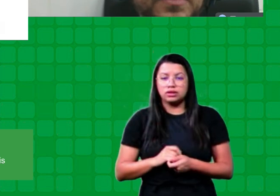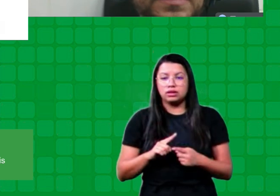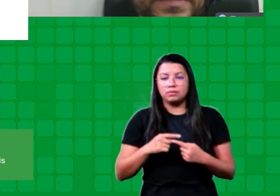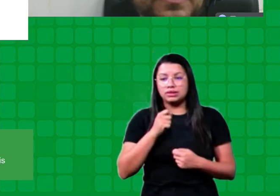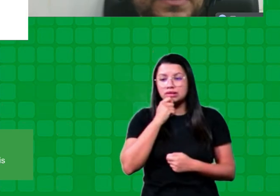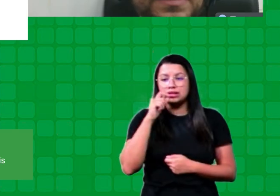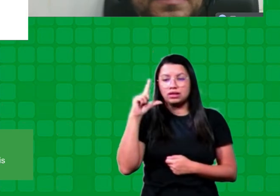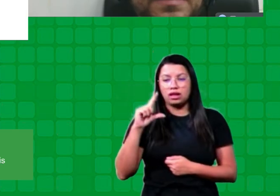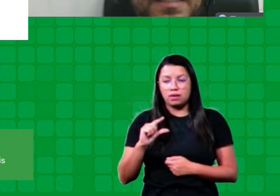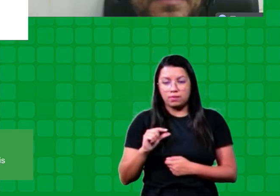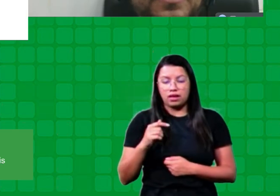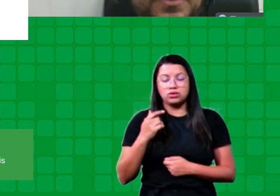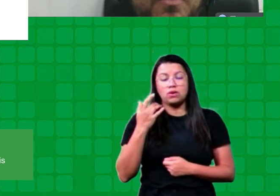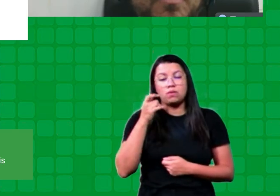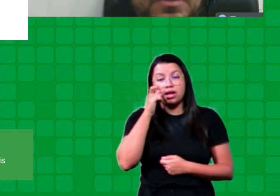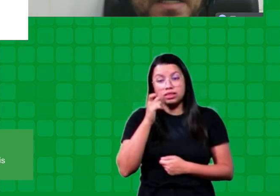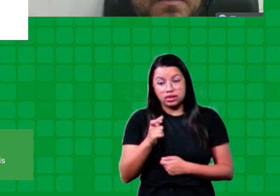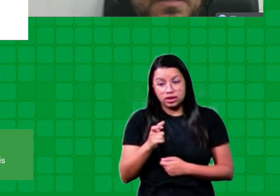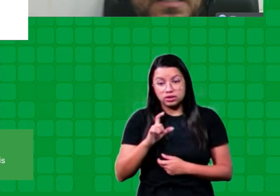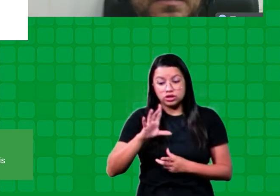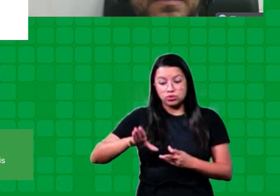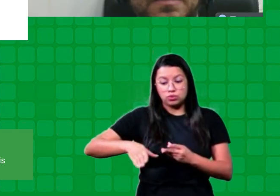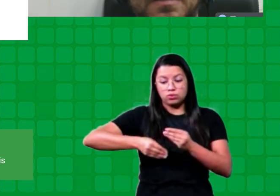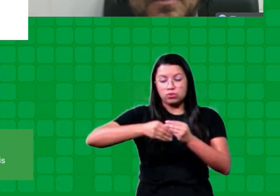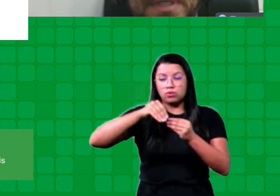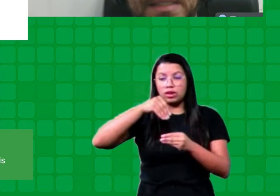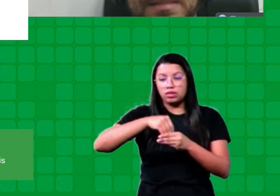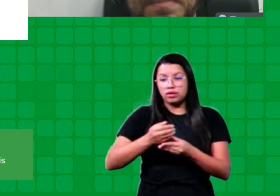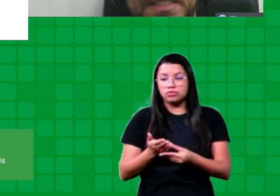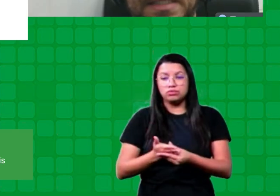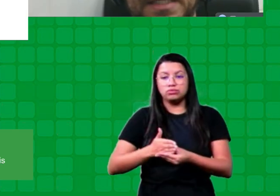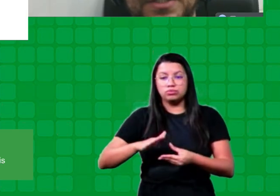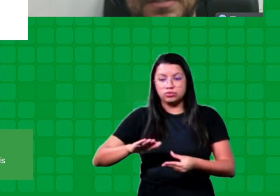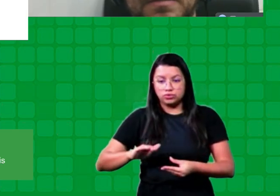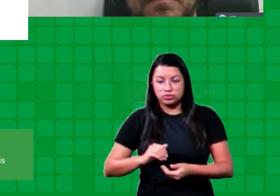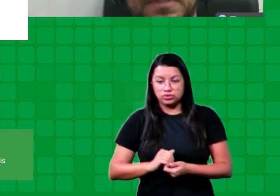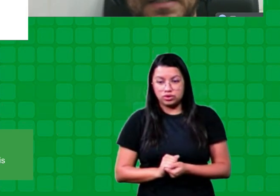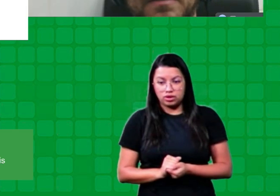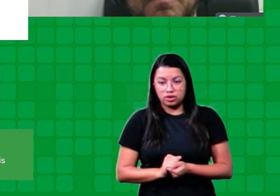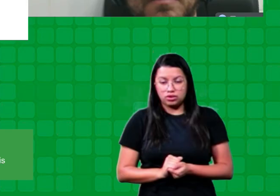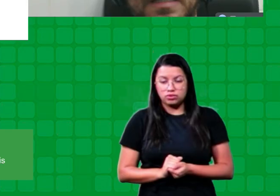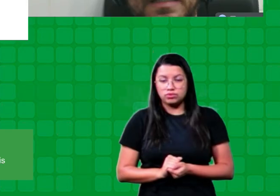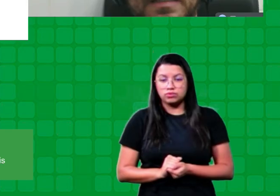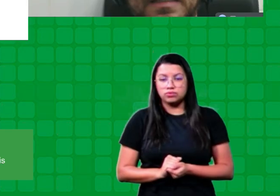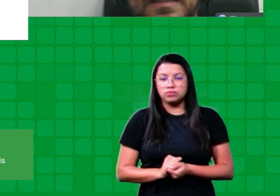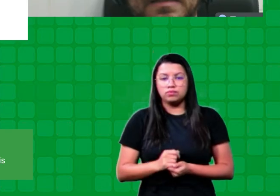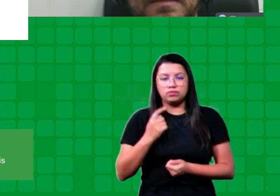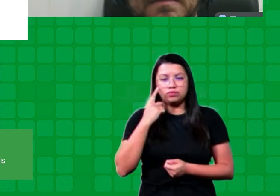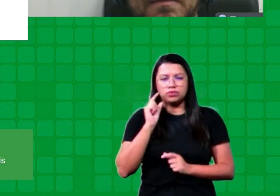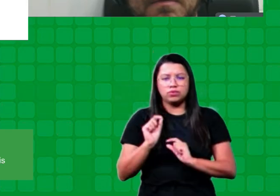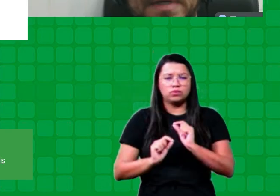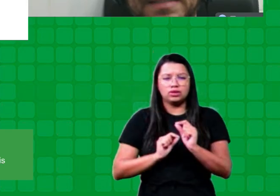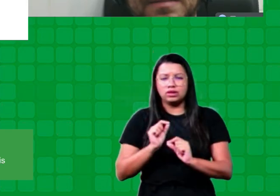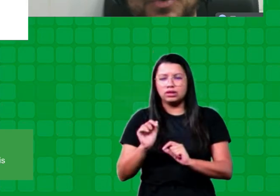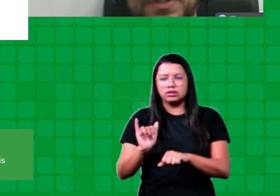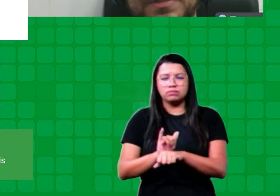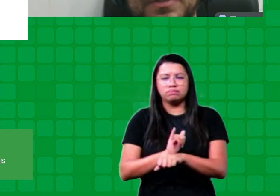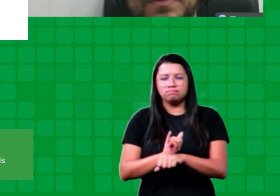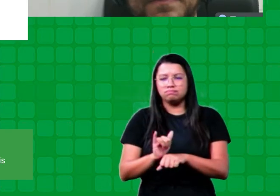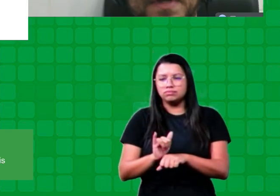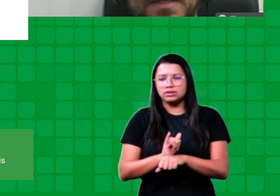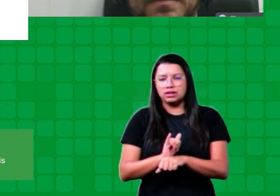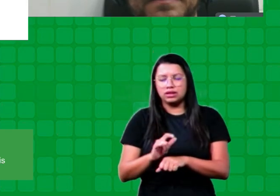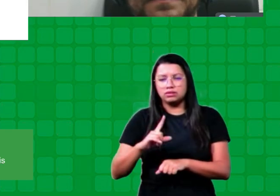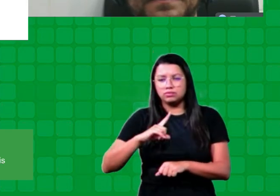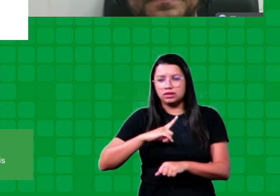dentro do processo os índices claros de como está agora, o que se planeja ter com essa mudança